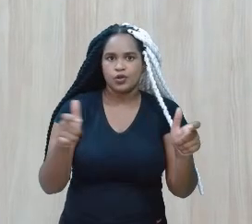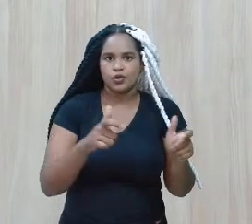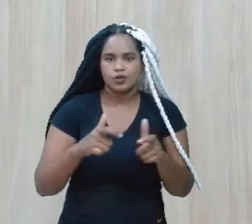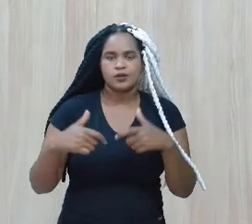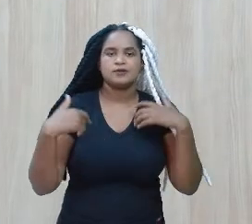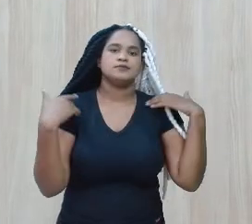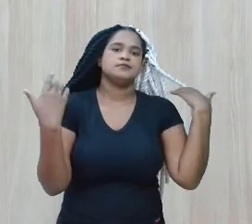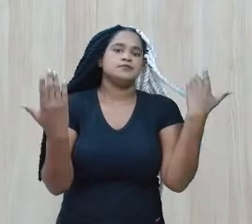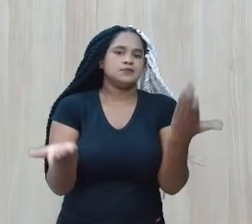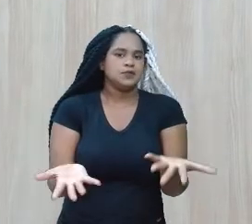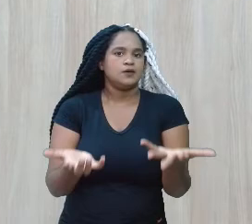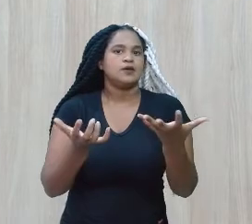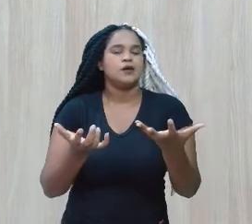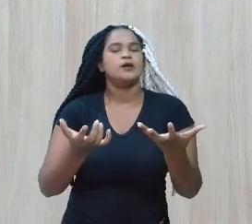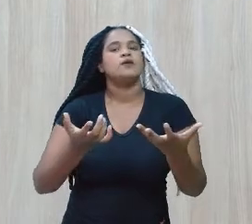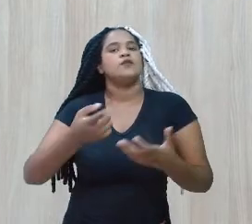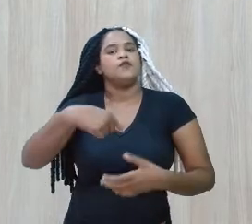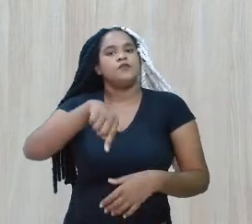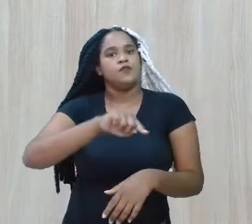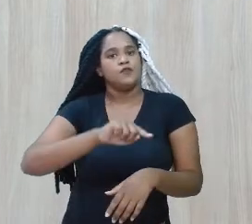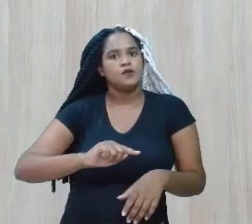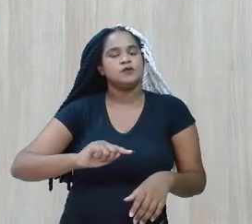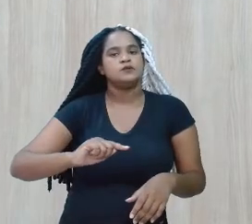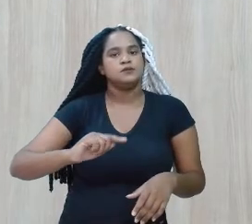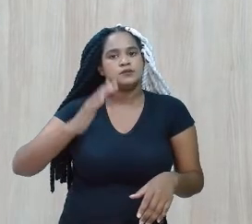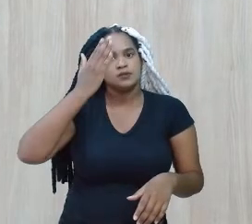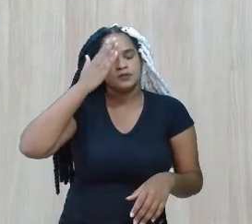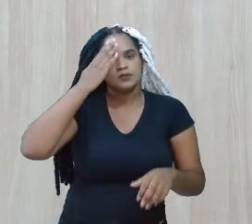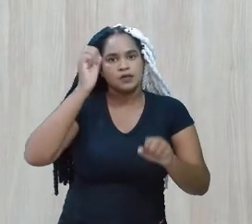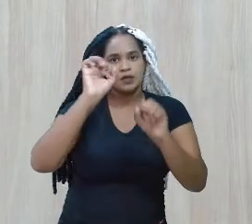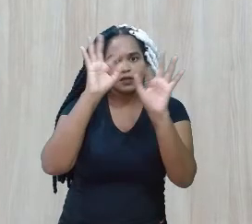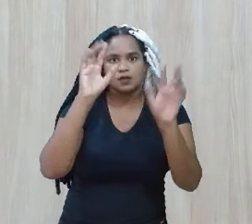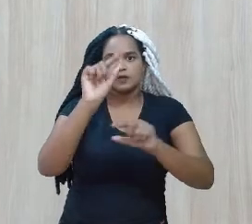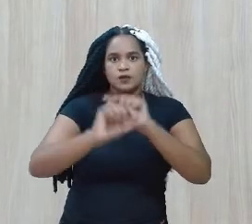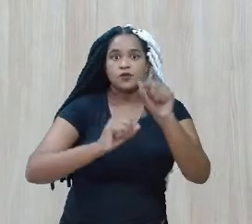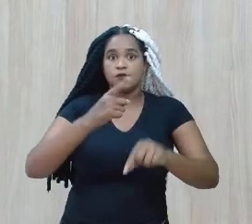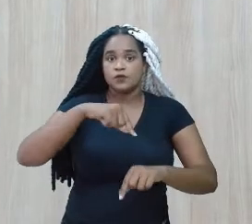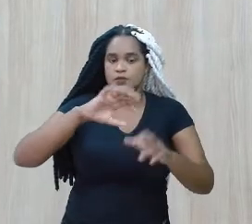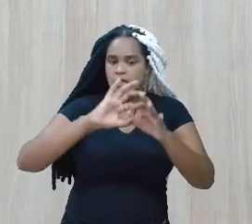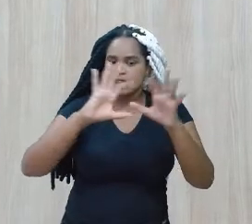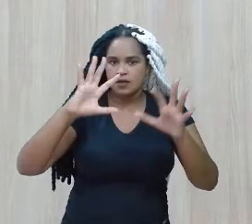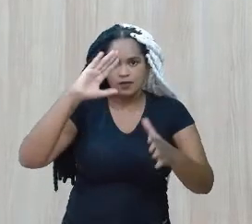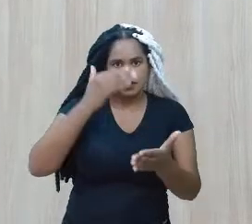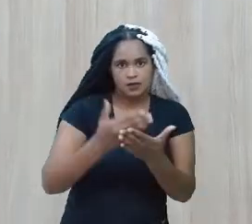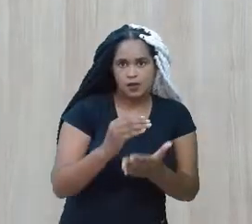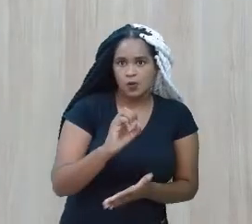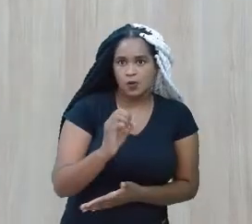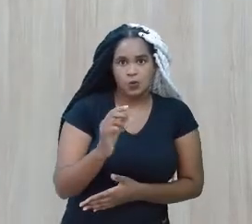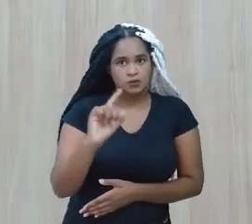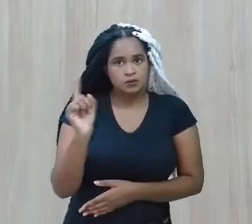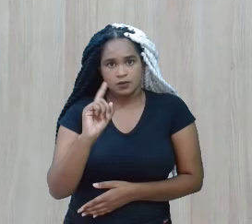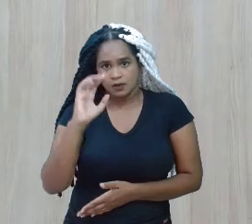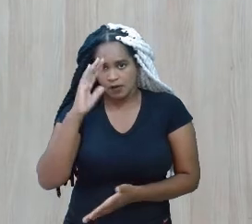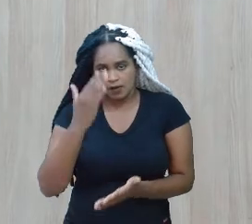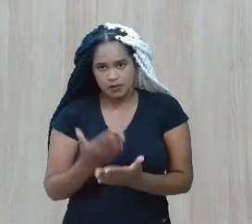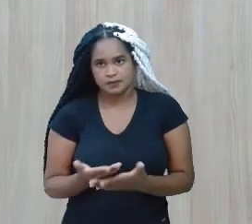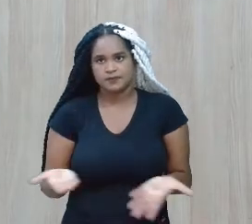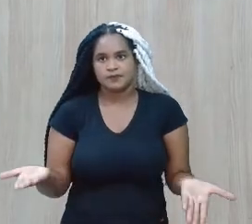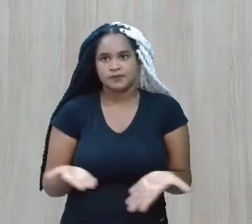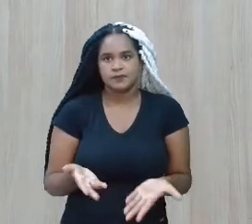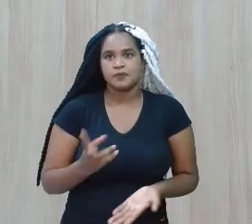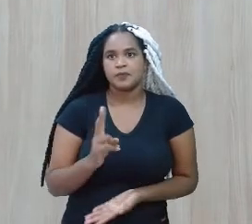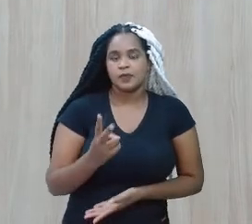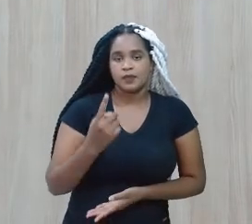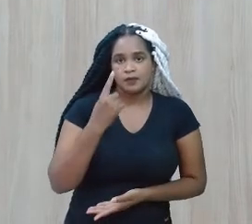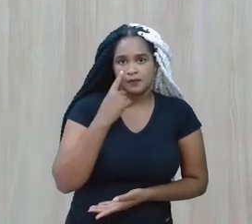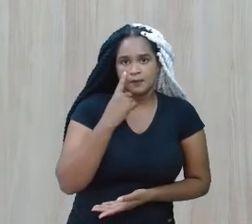vez, eu deixo claro que vocês são livres para acreditarem ou não, não é verdade? Vamos seguindo. Temos a lenda